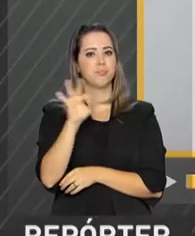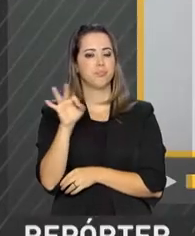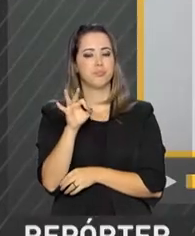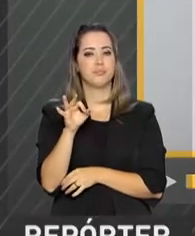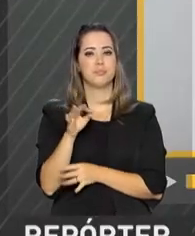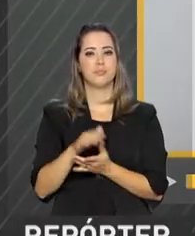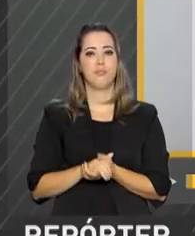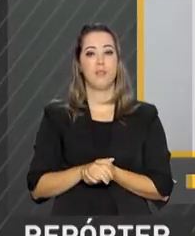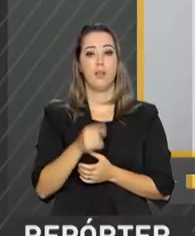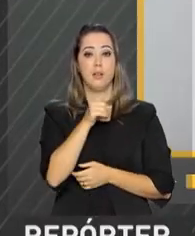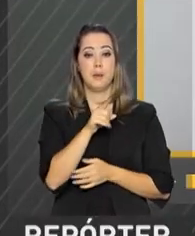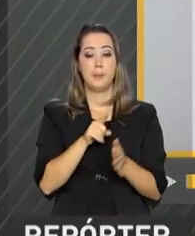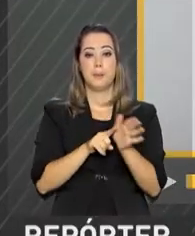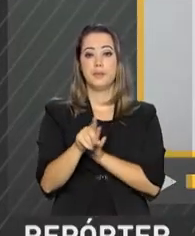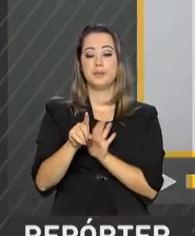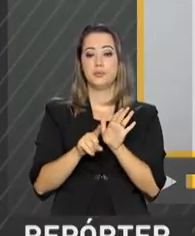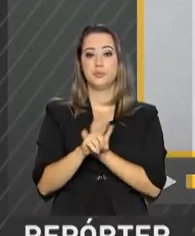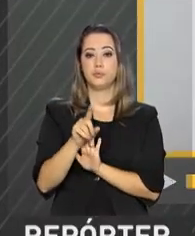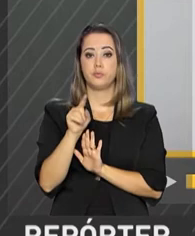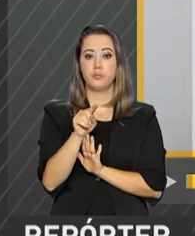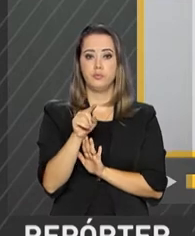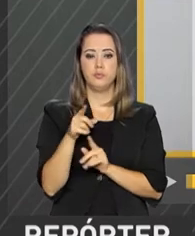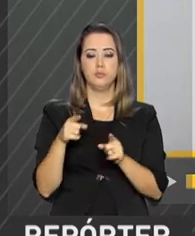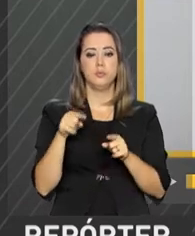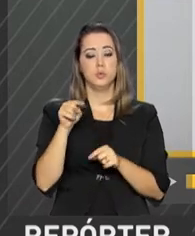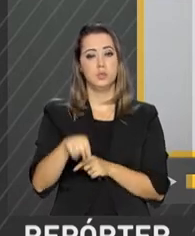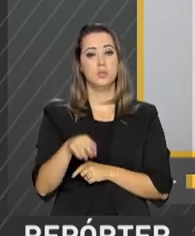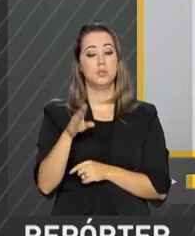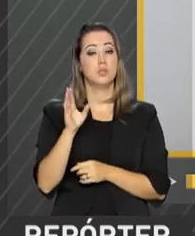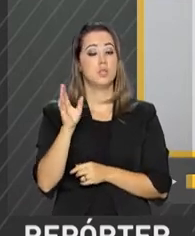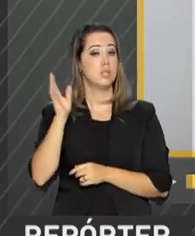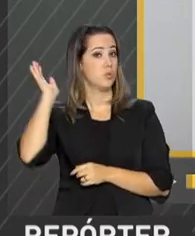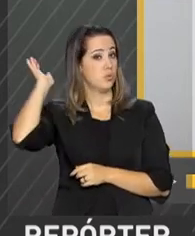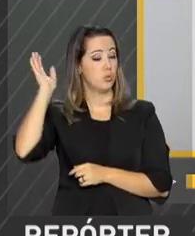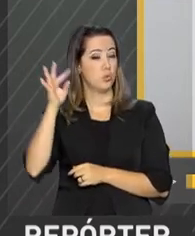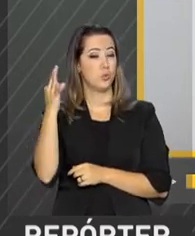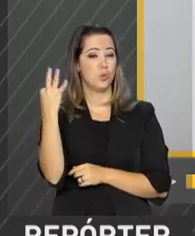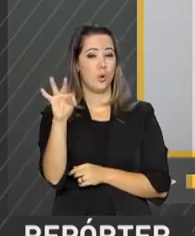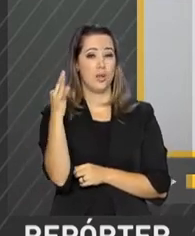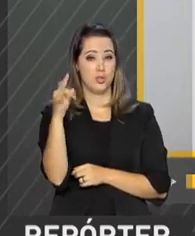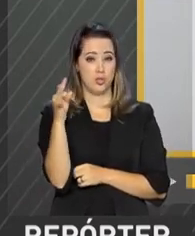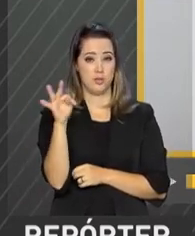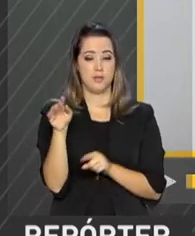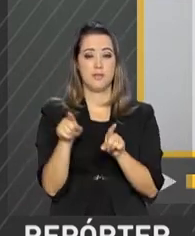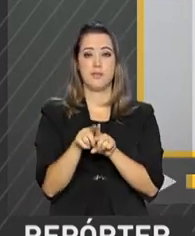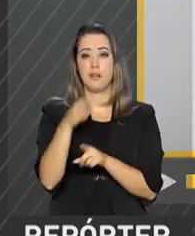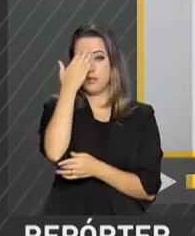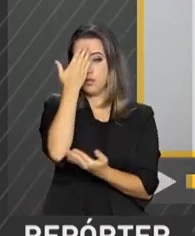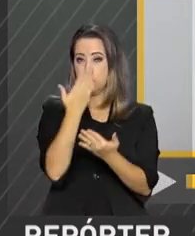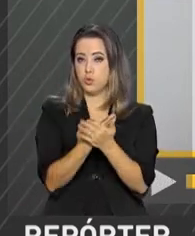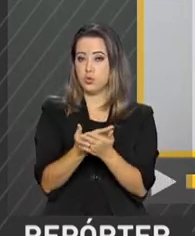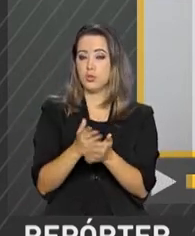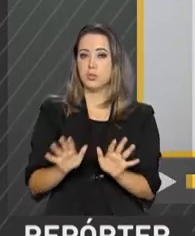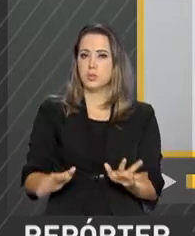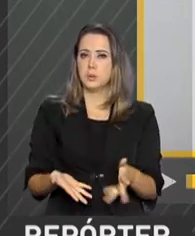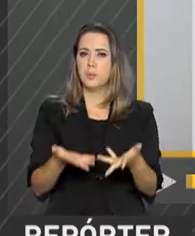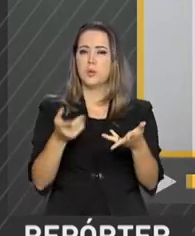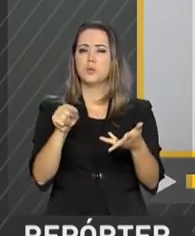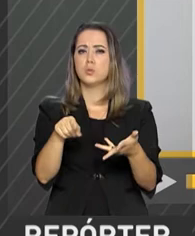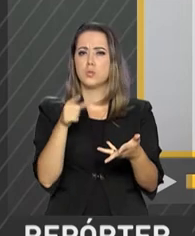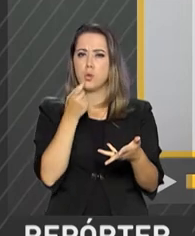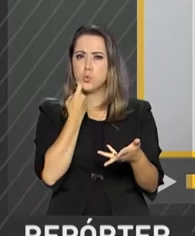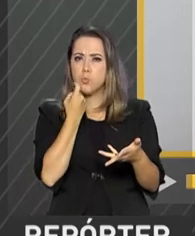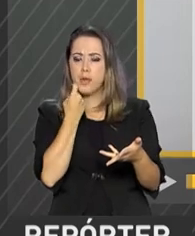a pesquisadora da embrapa pesca e aquicultura de palmas no tocantins acredita que a produção de tilápia vai continuar crescendo